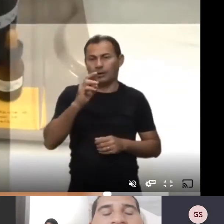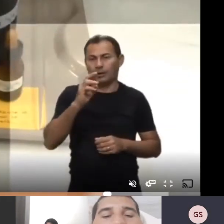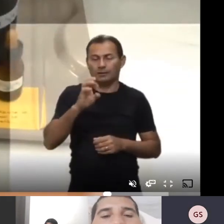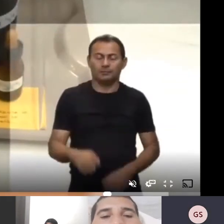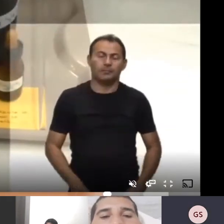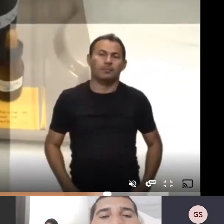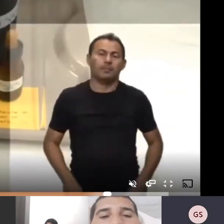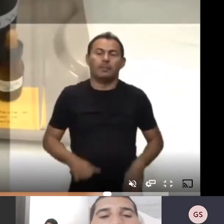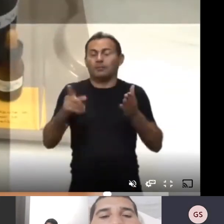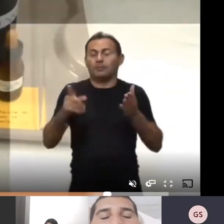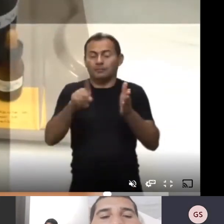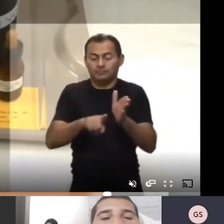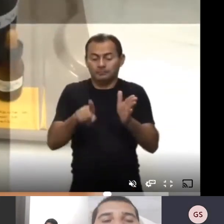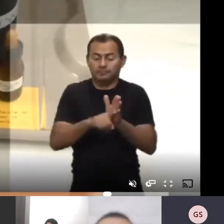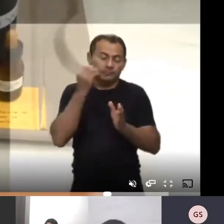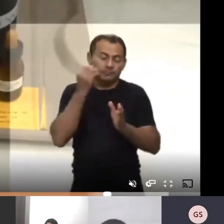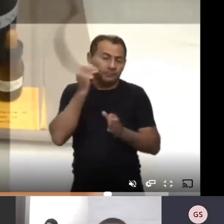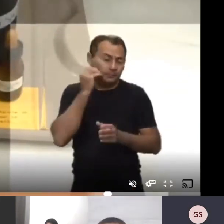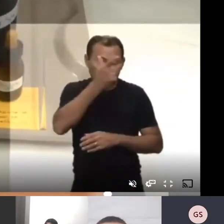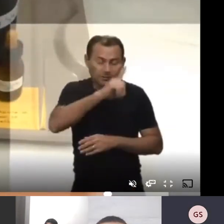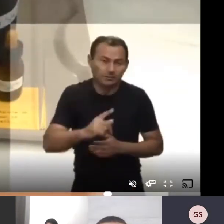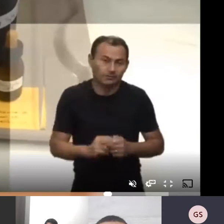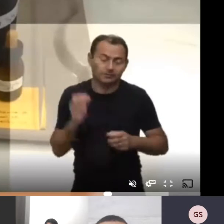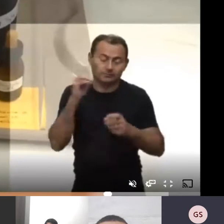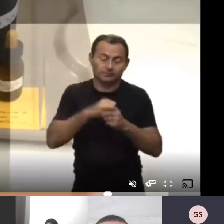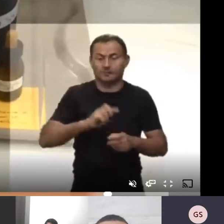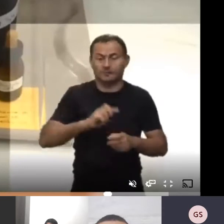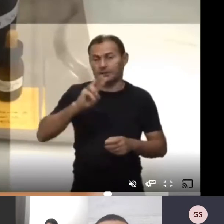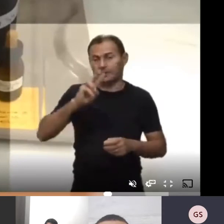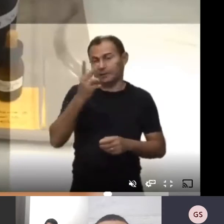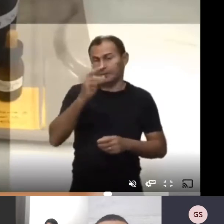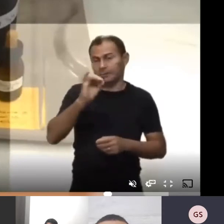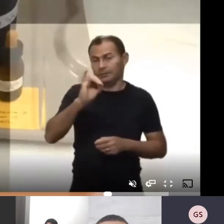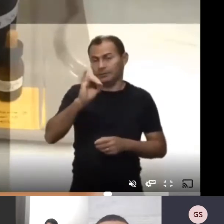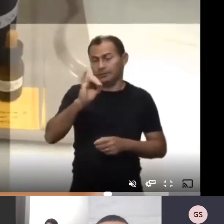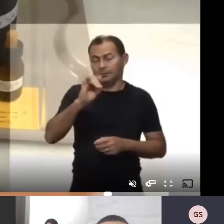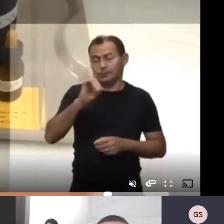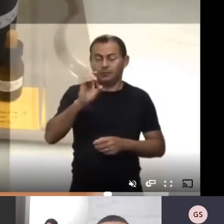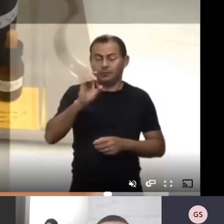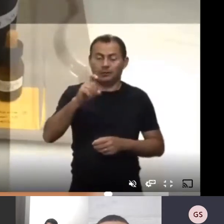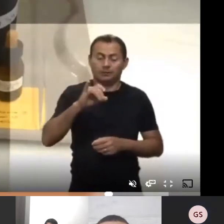Depois disso, a gente vai agora colocar as soluções, né? Primeiro a solução básica, o hidróxido de sódio,